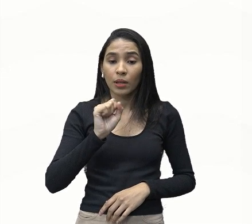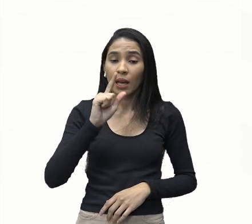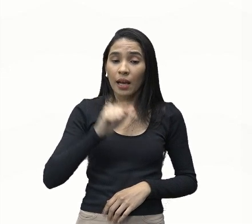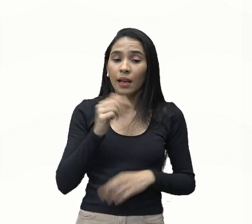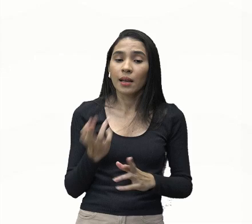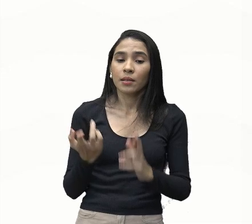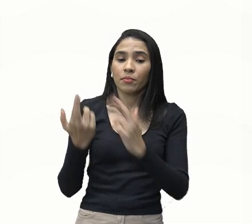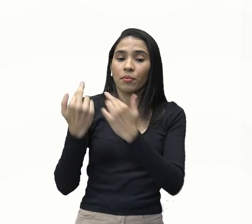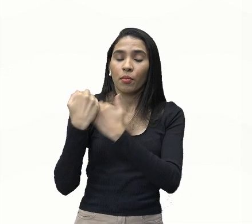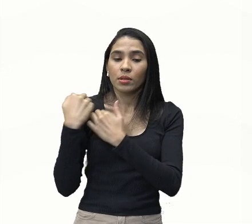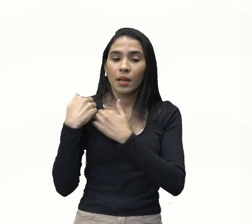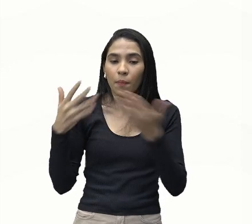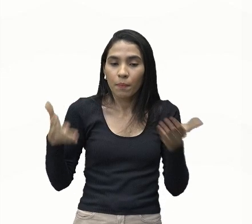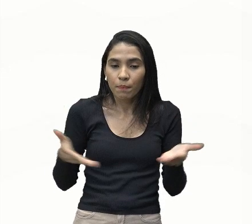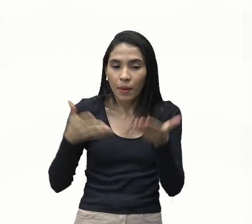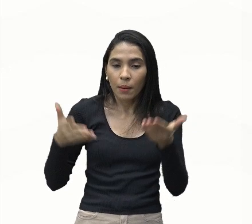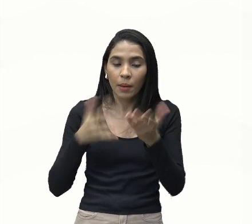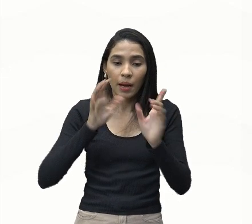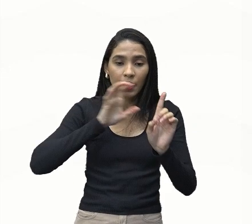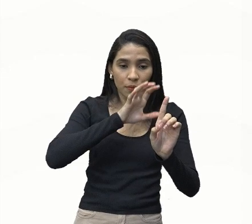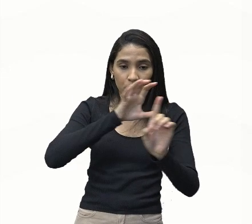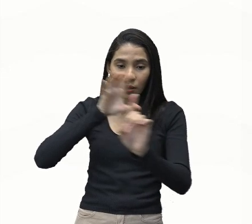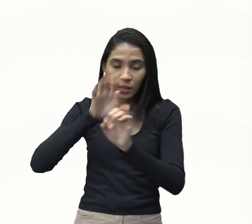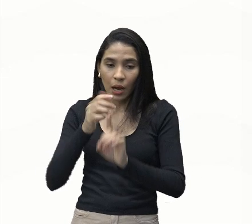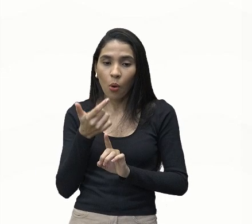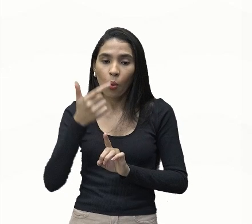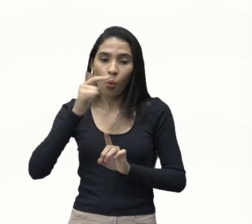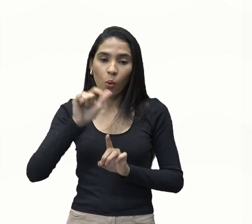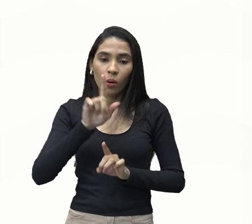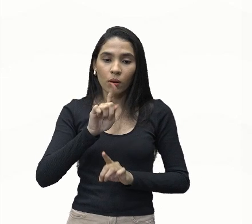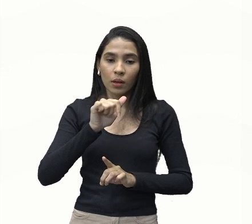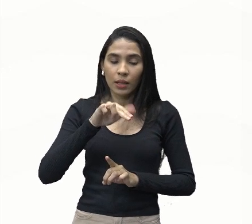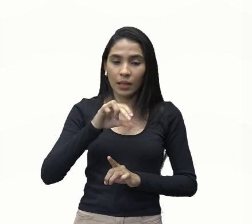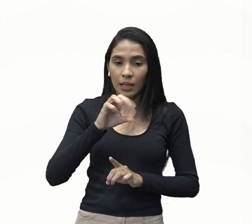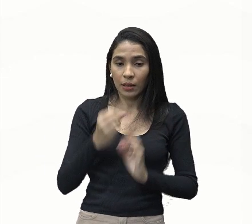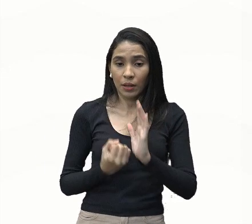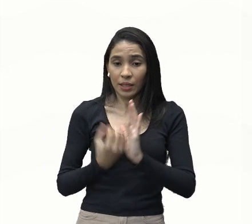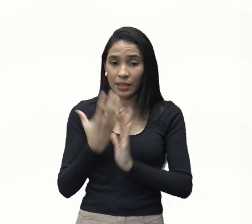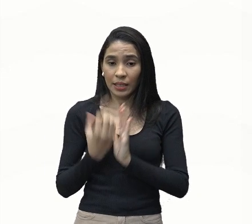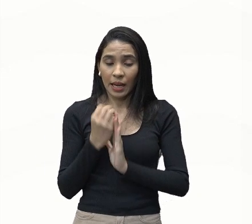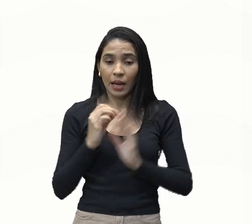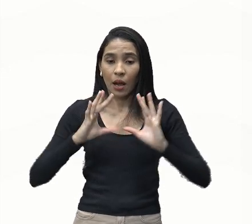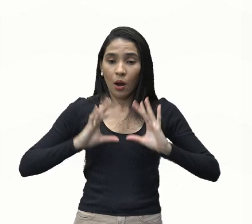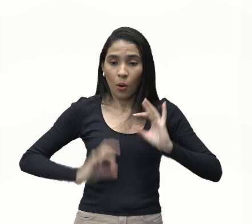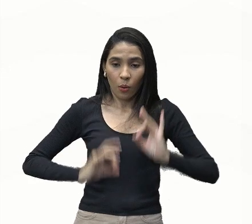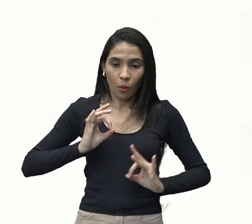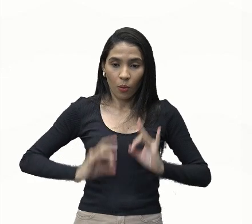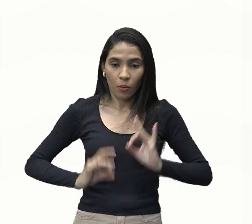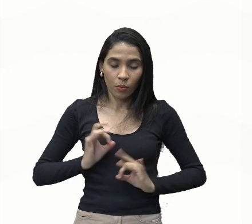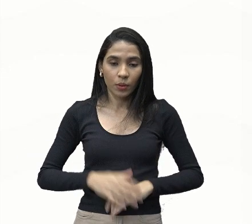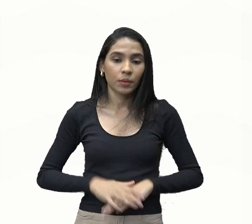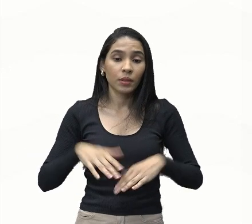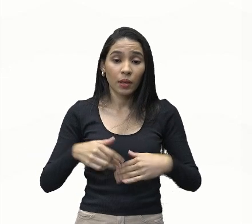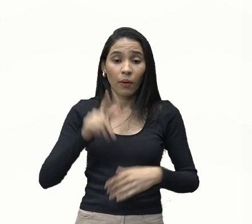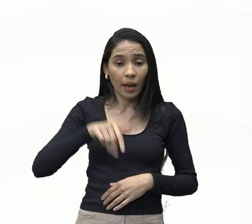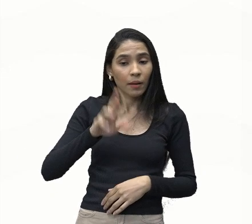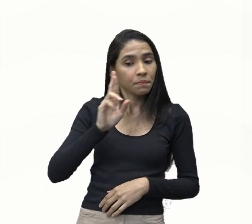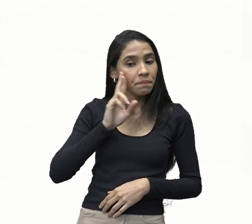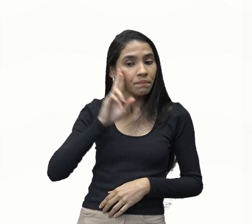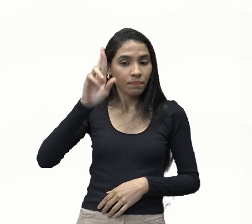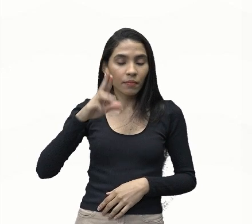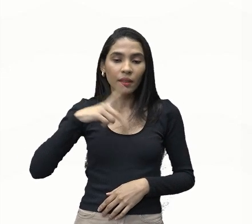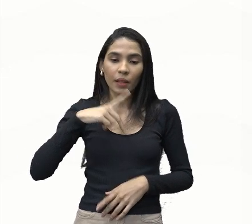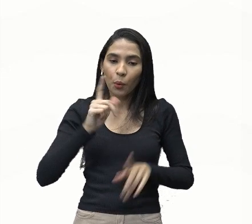responsáveis por estimular outras glândulas a produzirem hormônios, né? Então, como a glândula mestra, ela tem